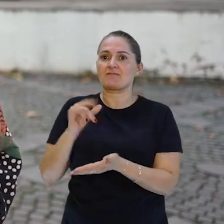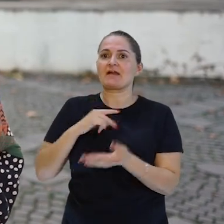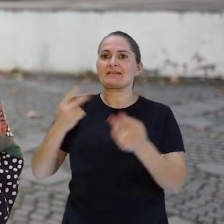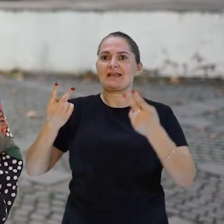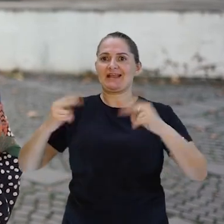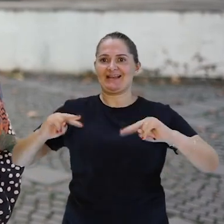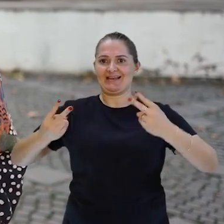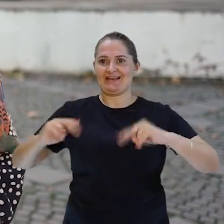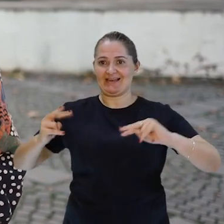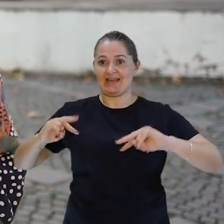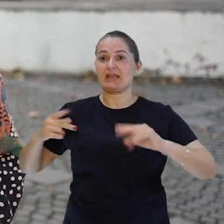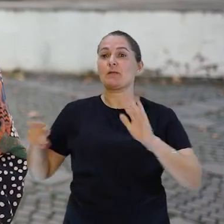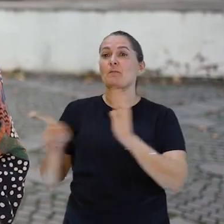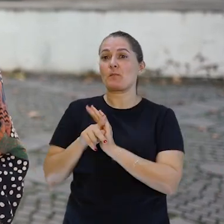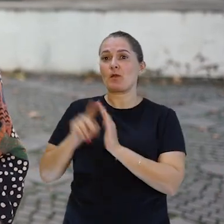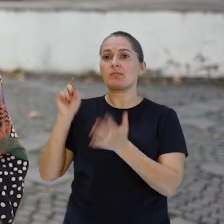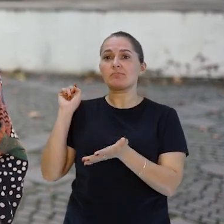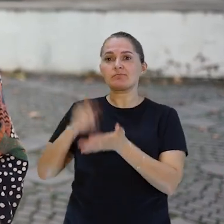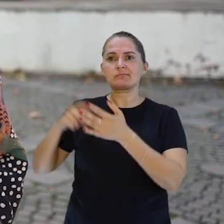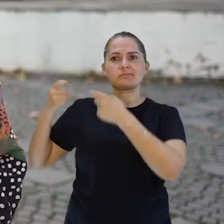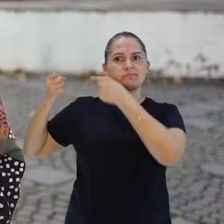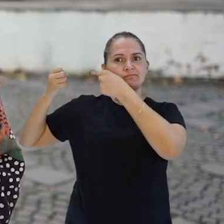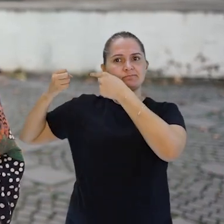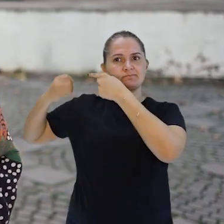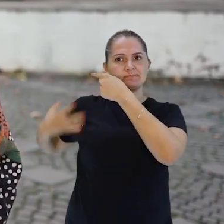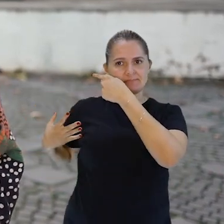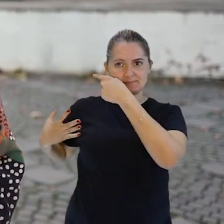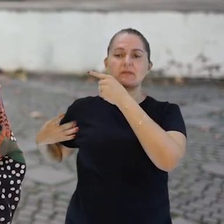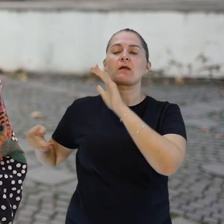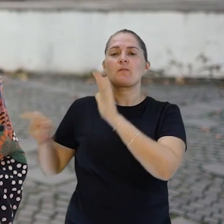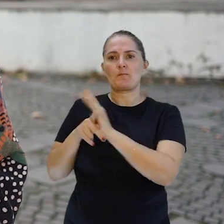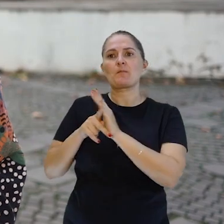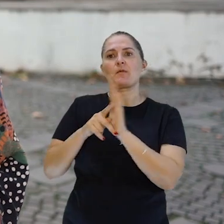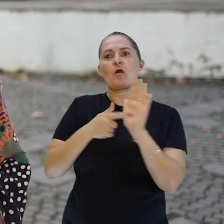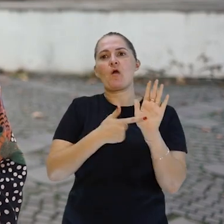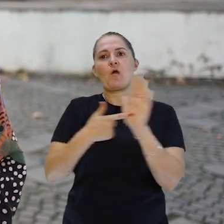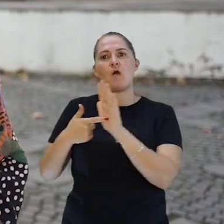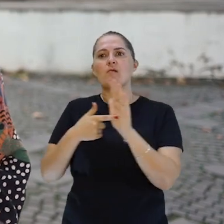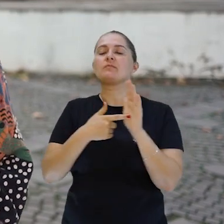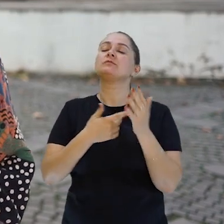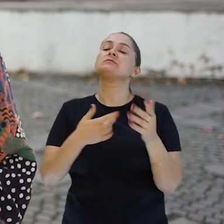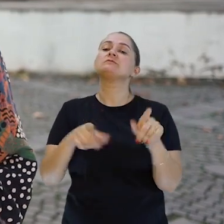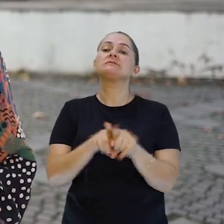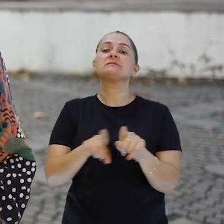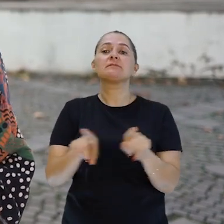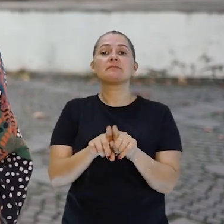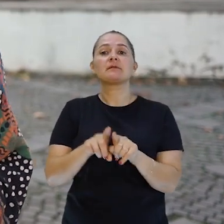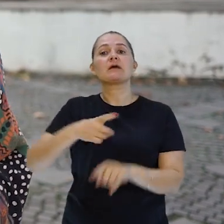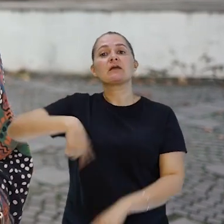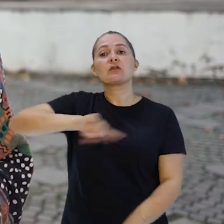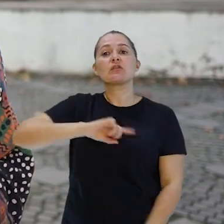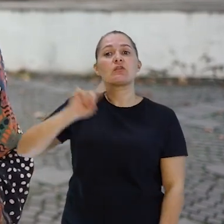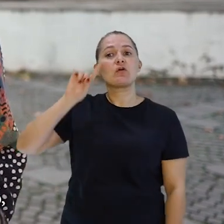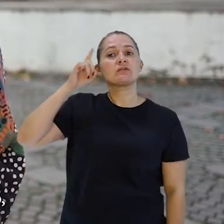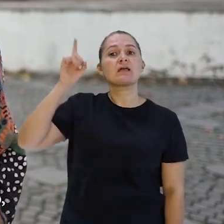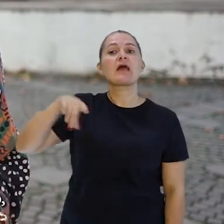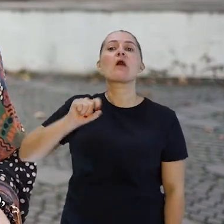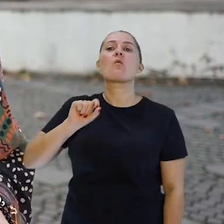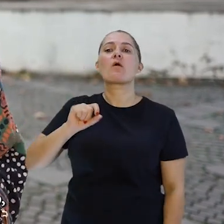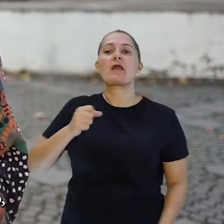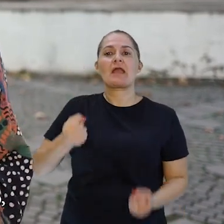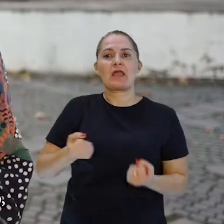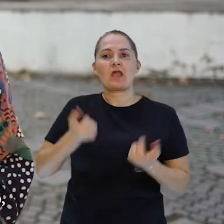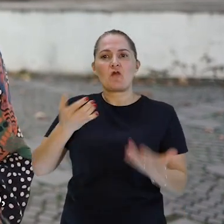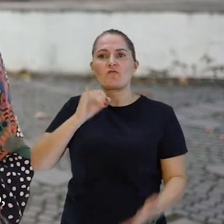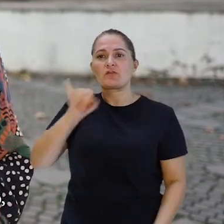catálogo também vai ter os links para acessar as audiodescrições que estiverem no percurso expositivo. Então, com